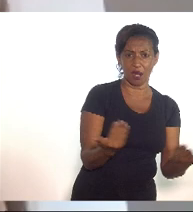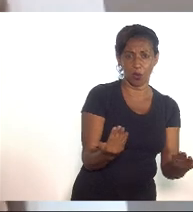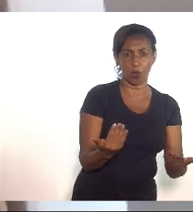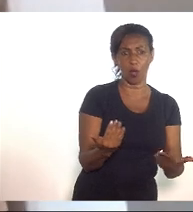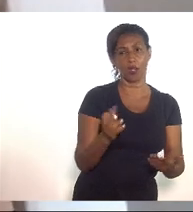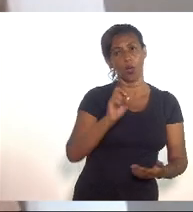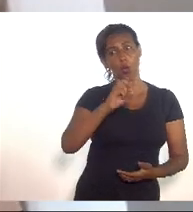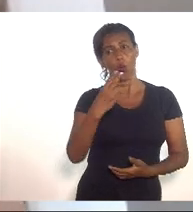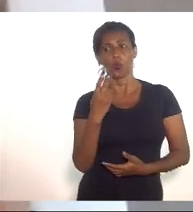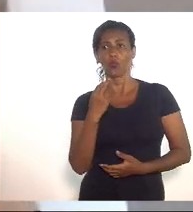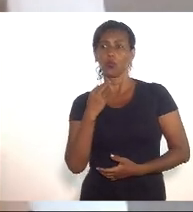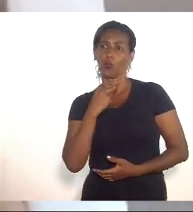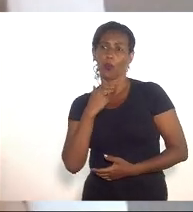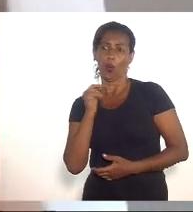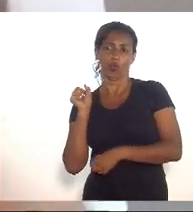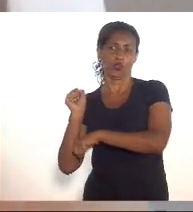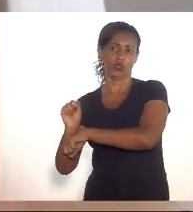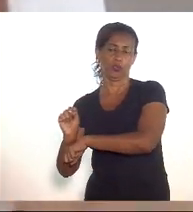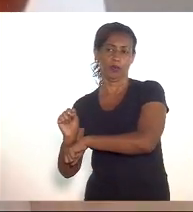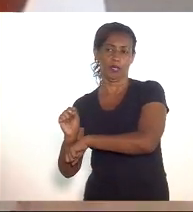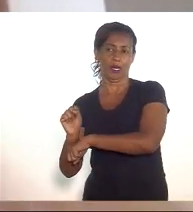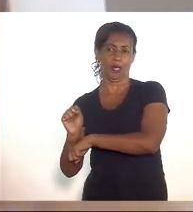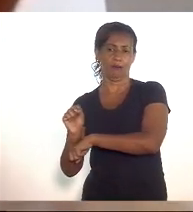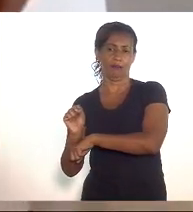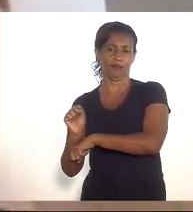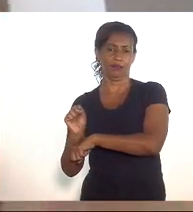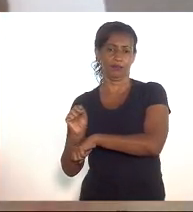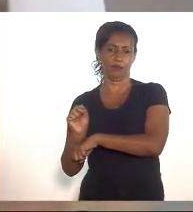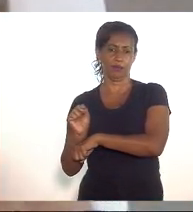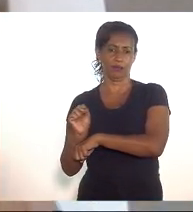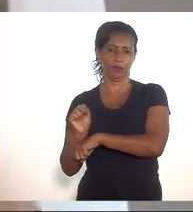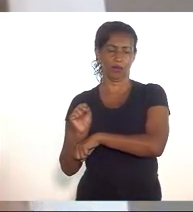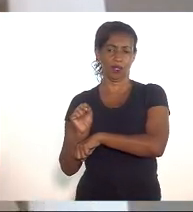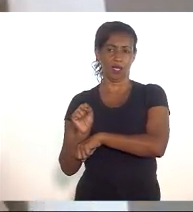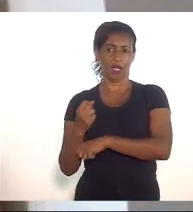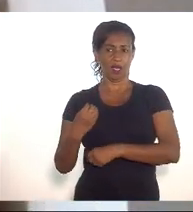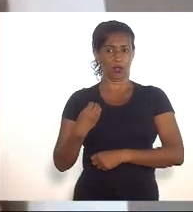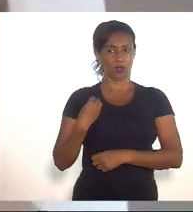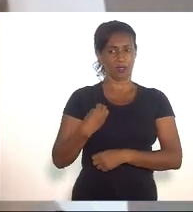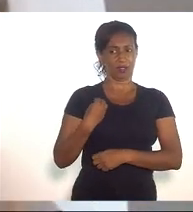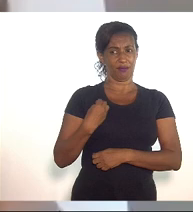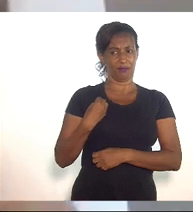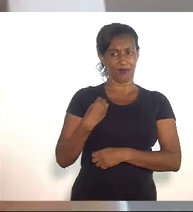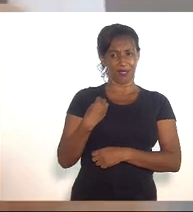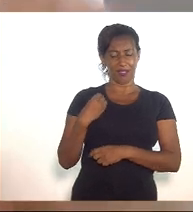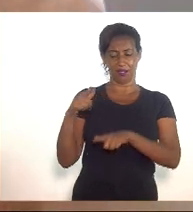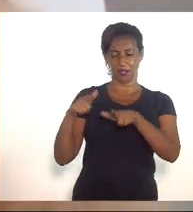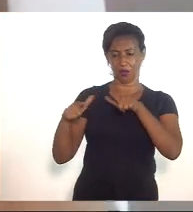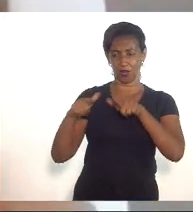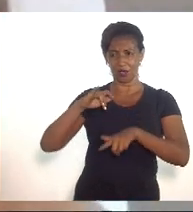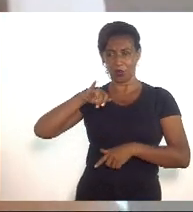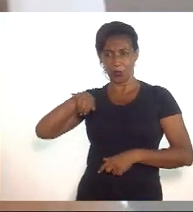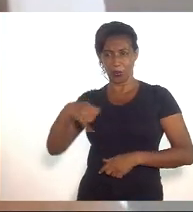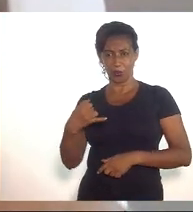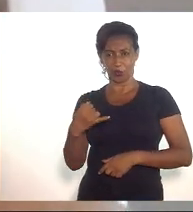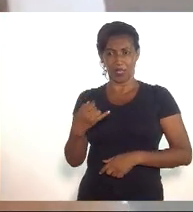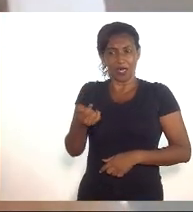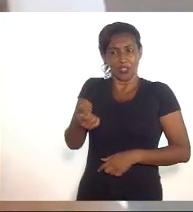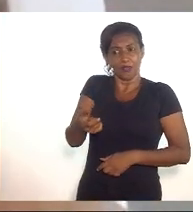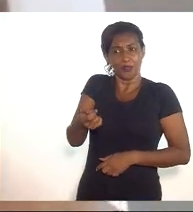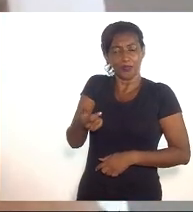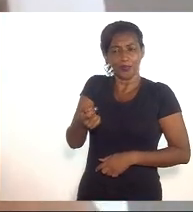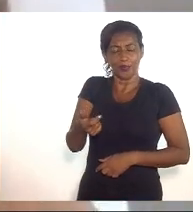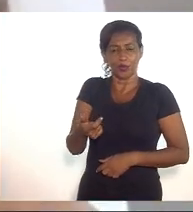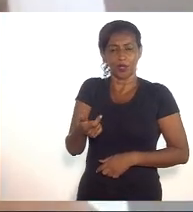fazer. O nosso cobertor, ele é muito curto. Hoje, para os senhores terem uma